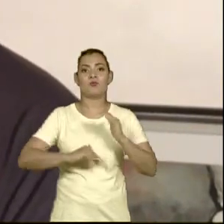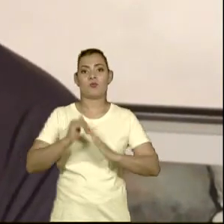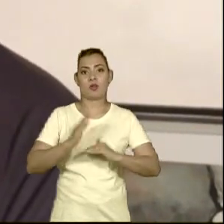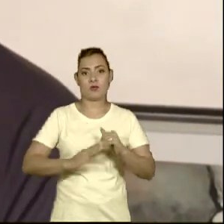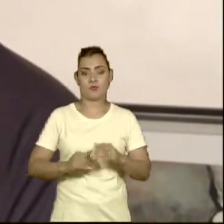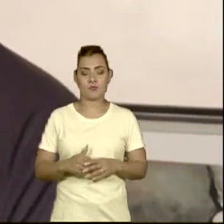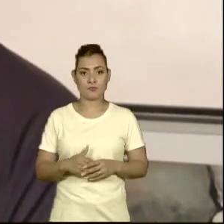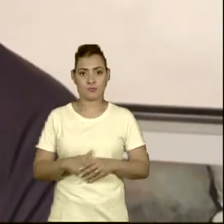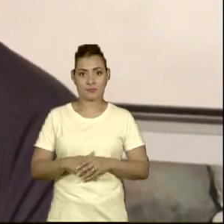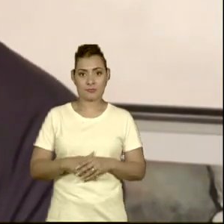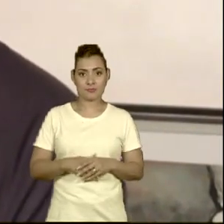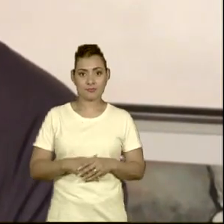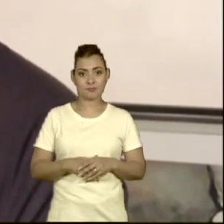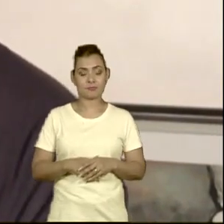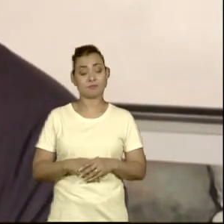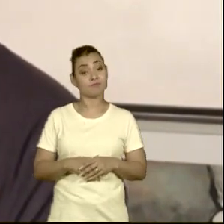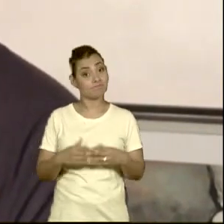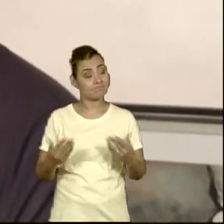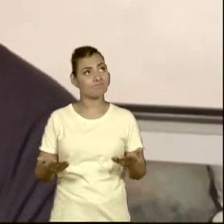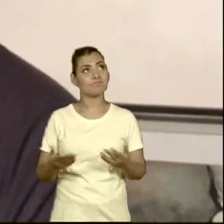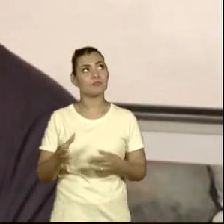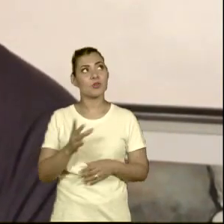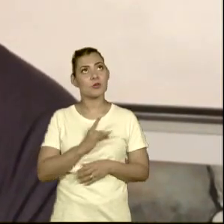Caramba! Isis?